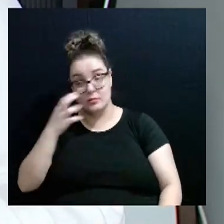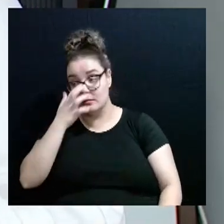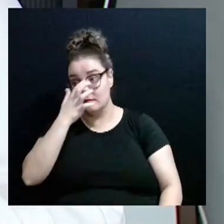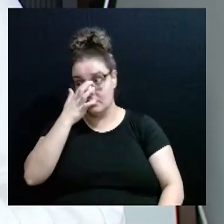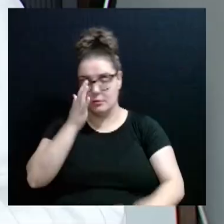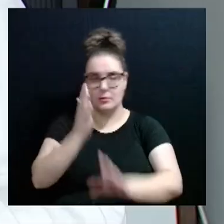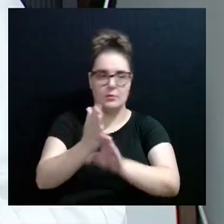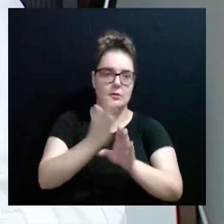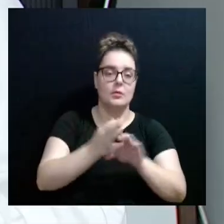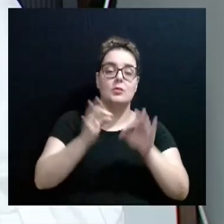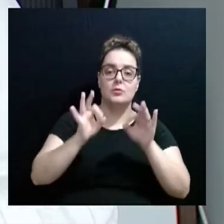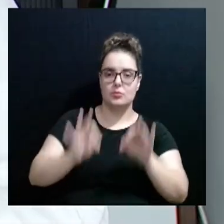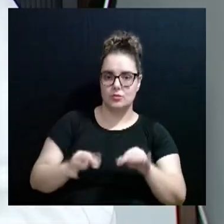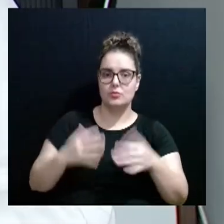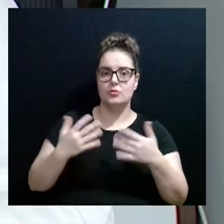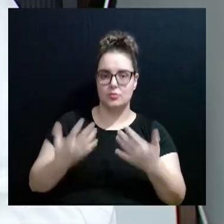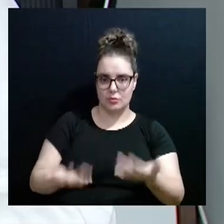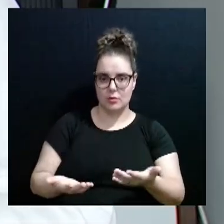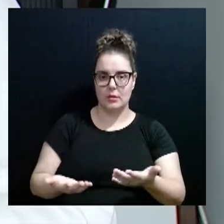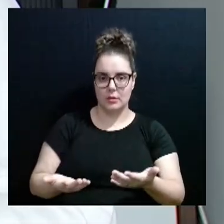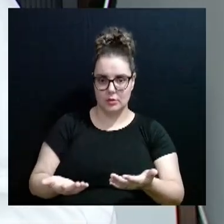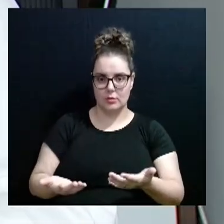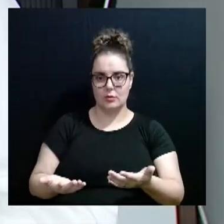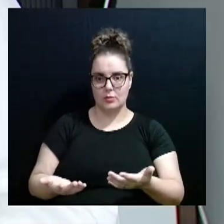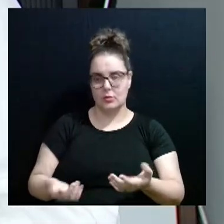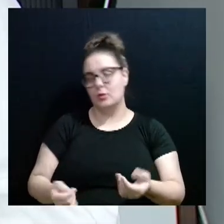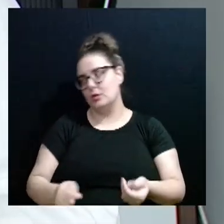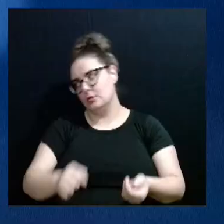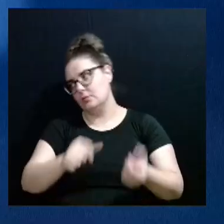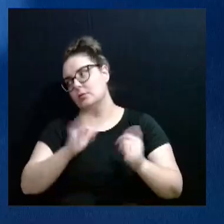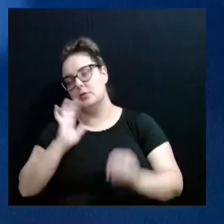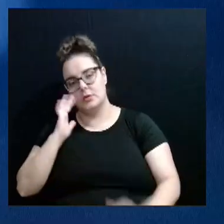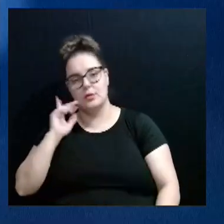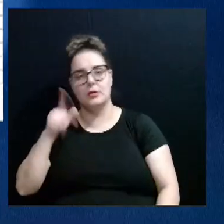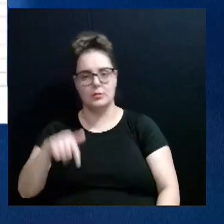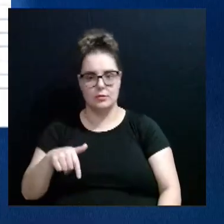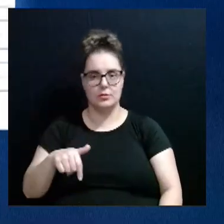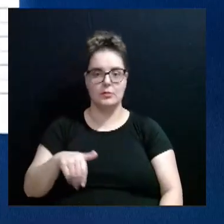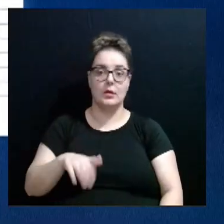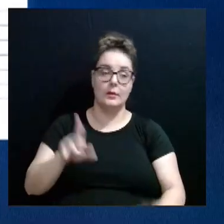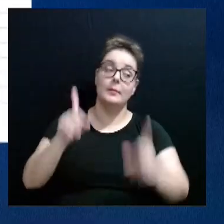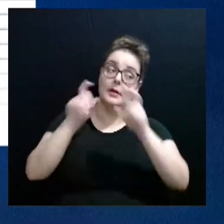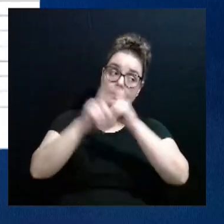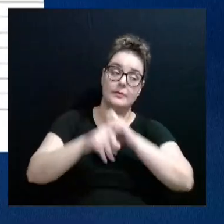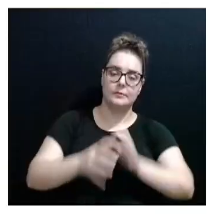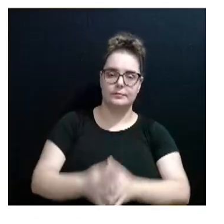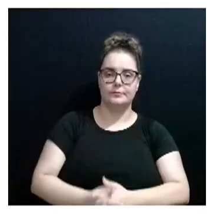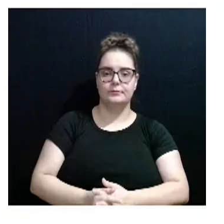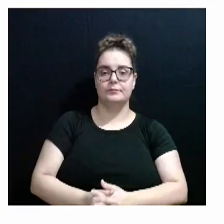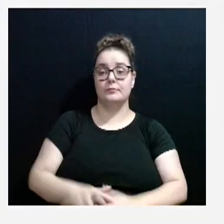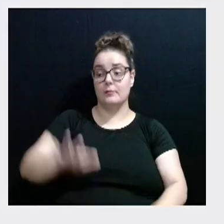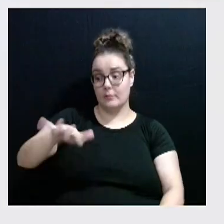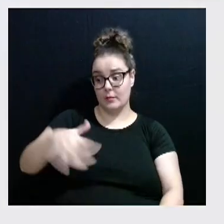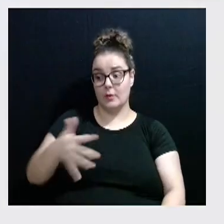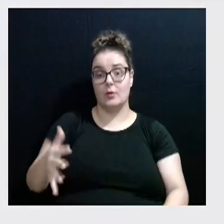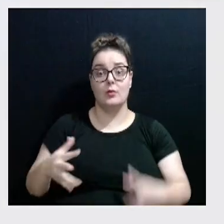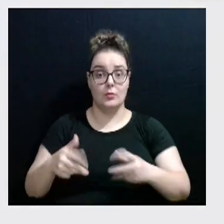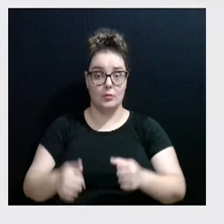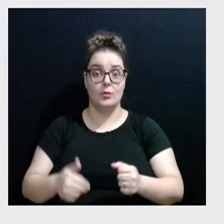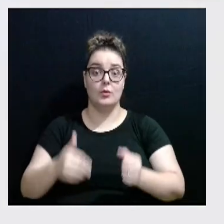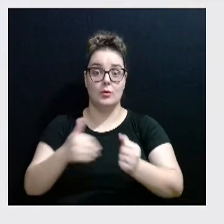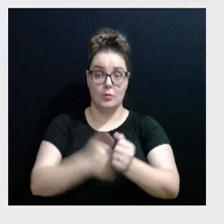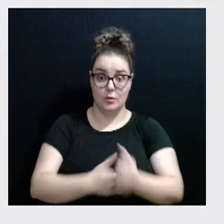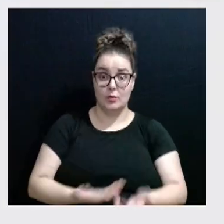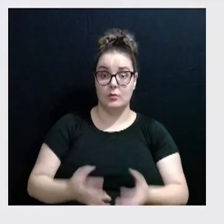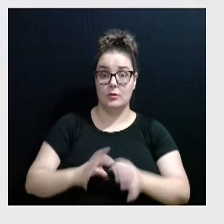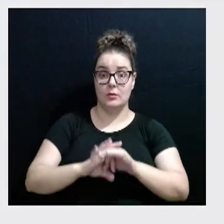corretamente esses benefícios, acho que é a parte mais desafiadora. A tabela com todos os códigos já está disponível no portal da Secretaria